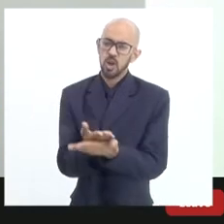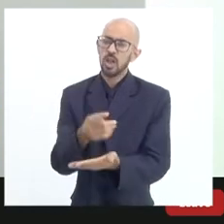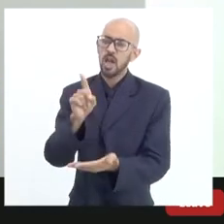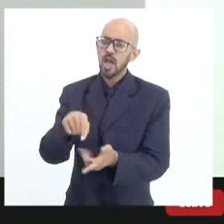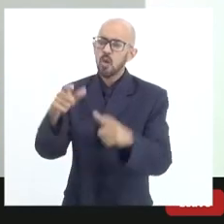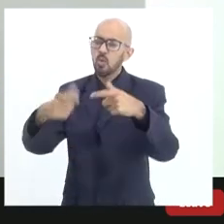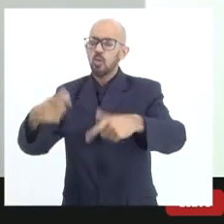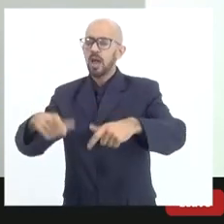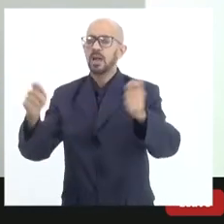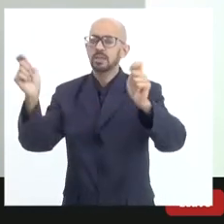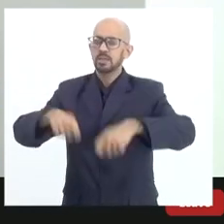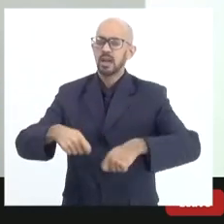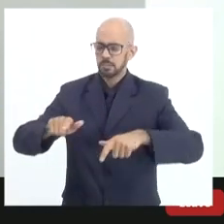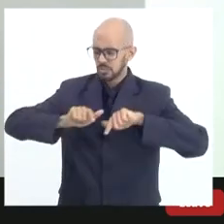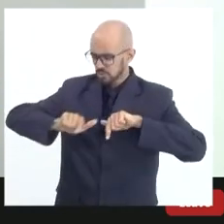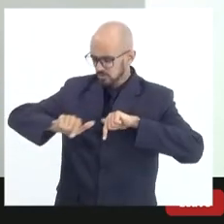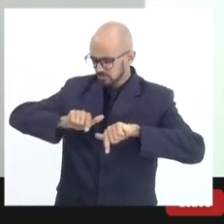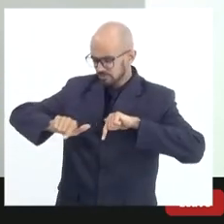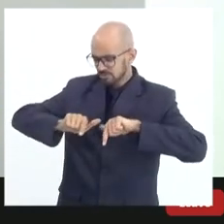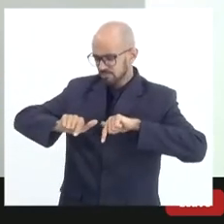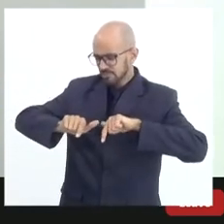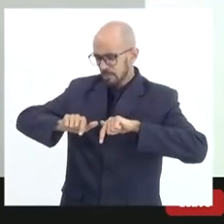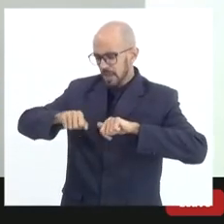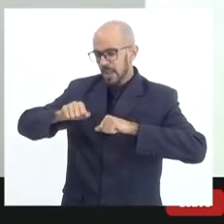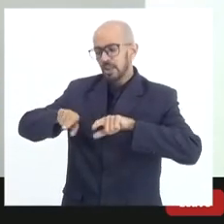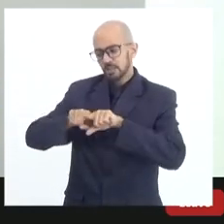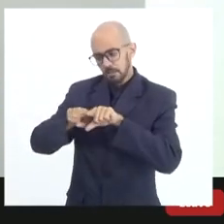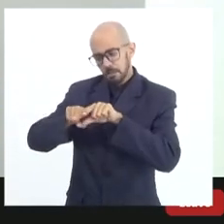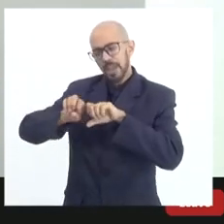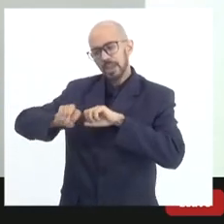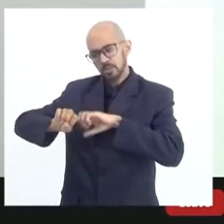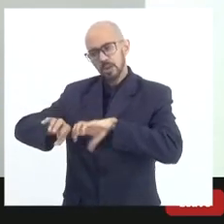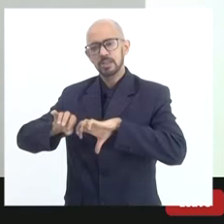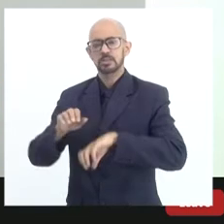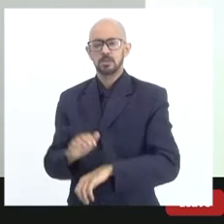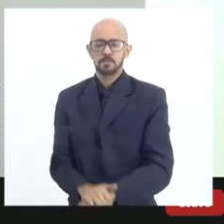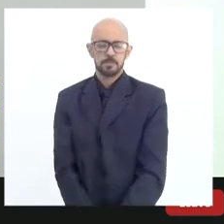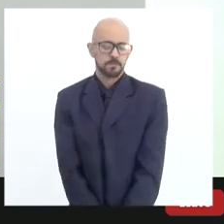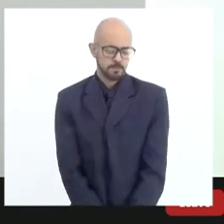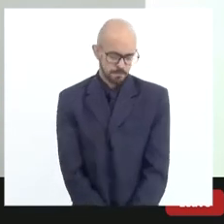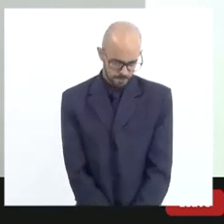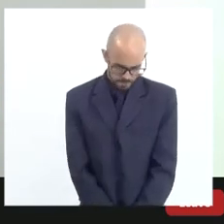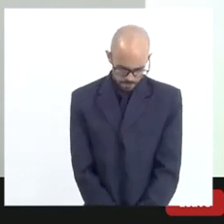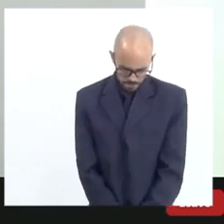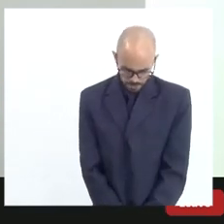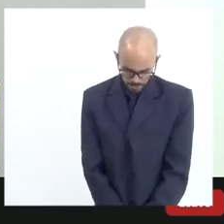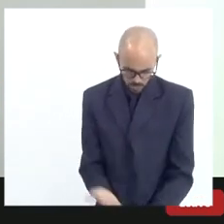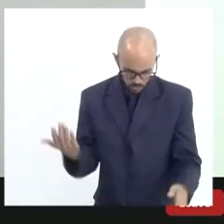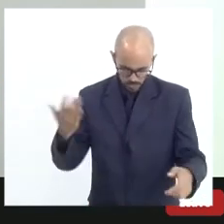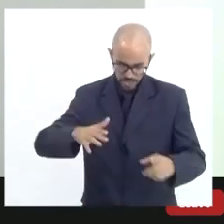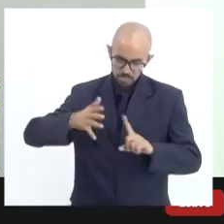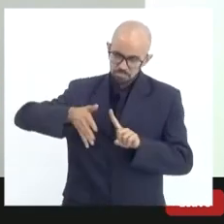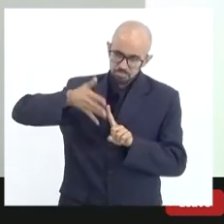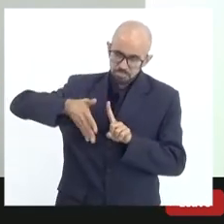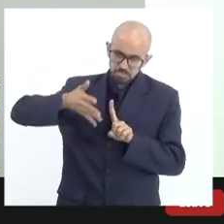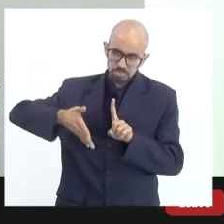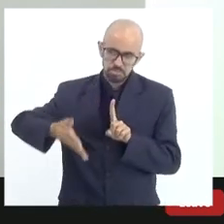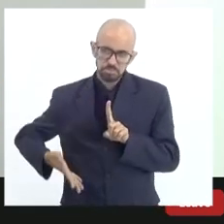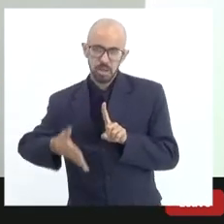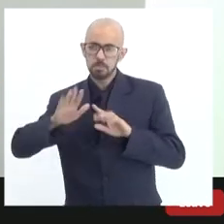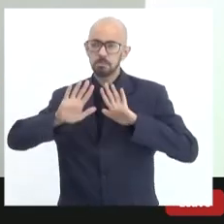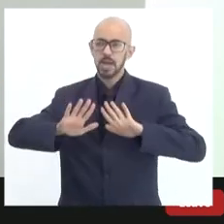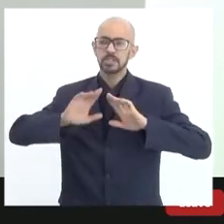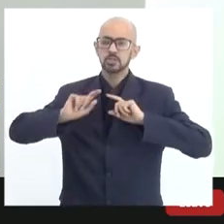sim, trabalhar a questão da educação. Eu não quero me prolongar muito, dizer que